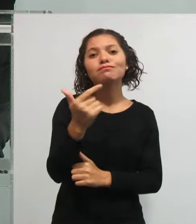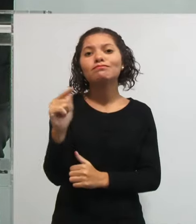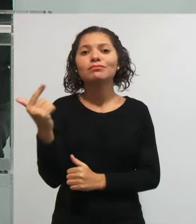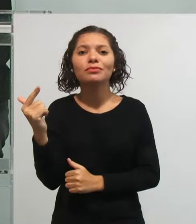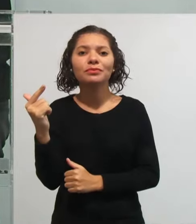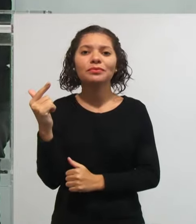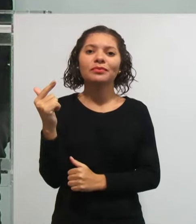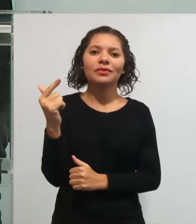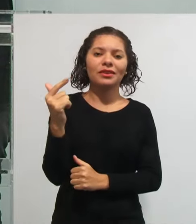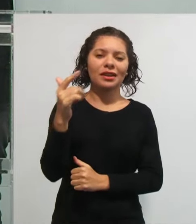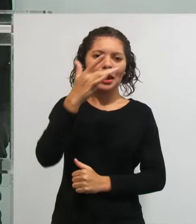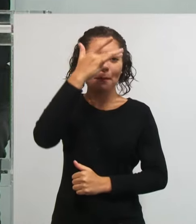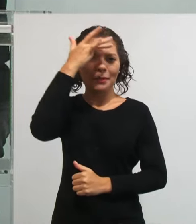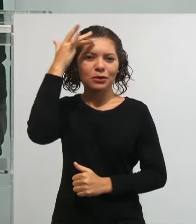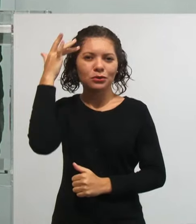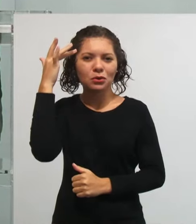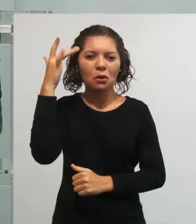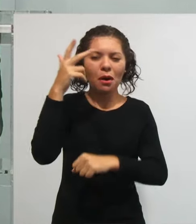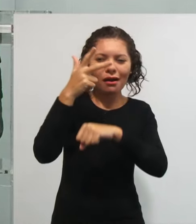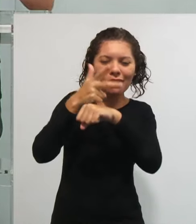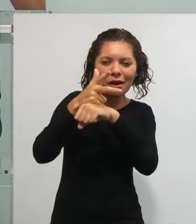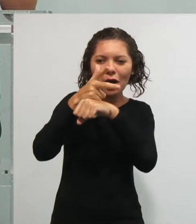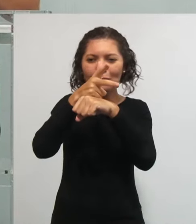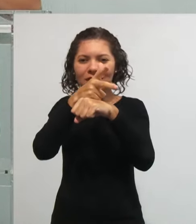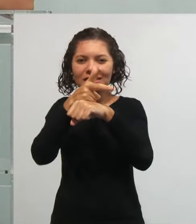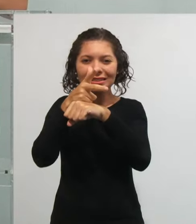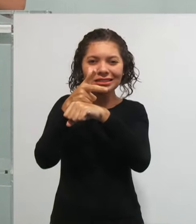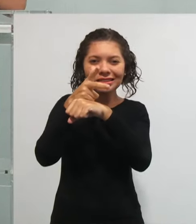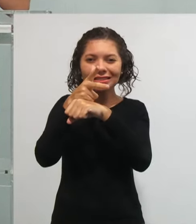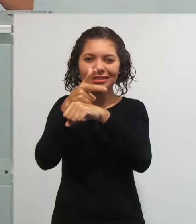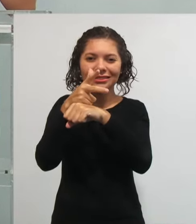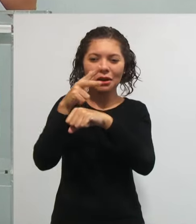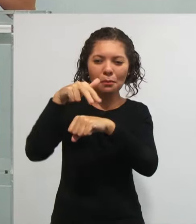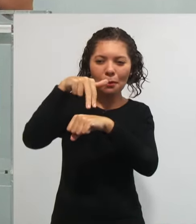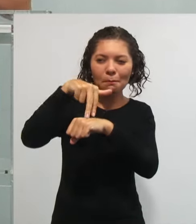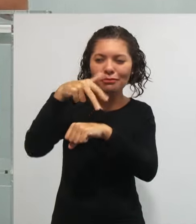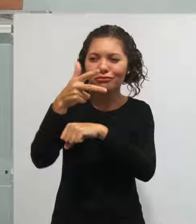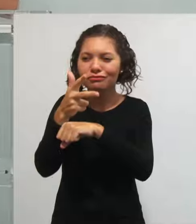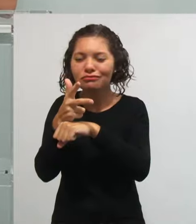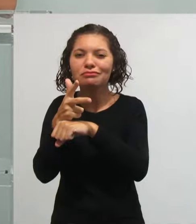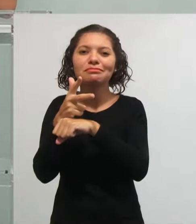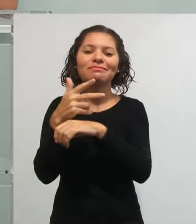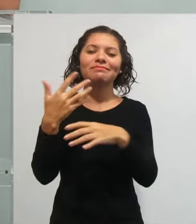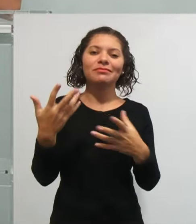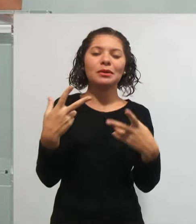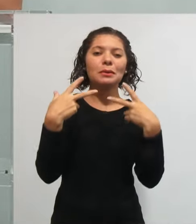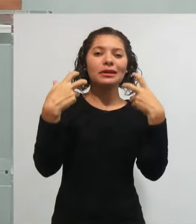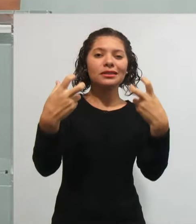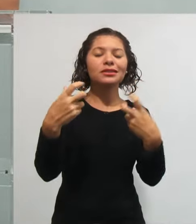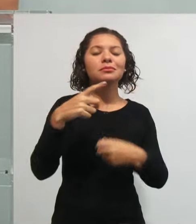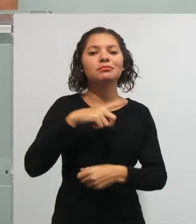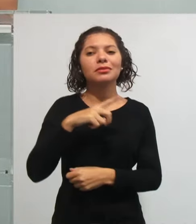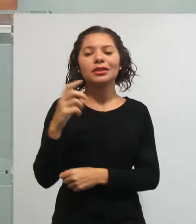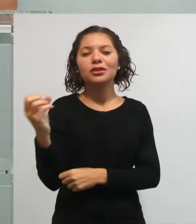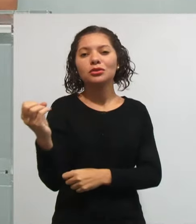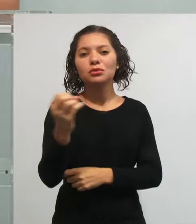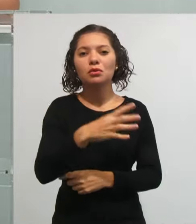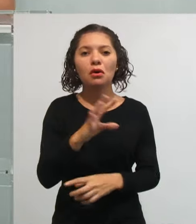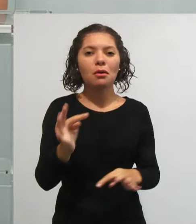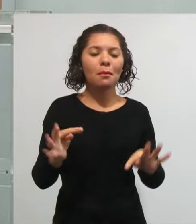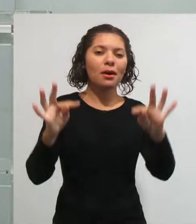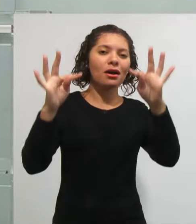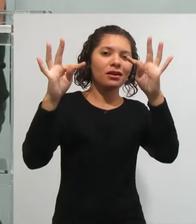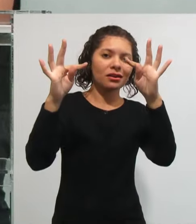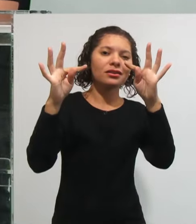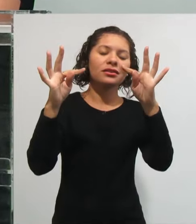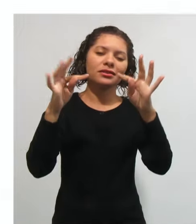com a câmera se penduravam davam aquele Zoom então perceba aí que tem uma inovação tecnológica por trás